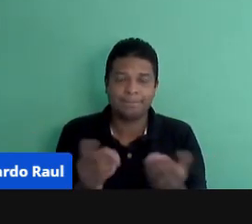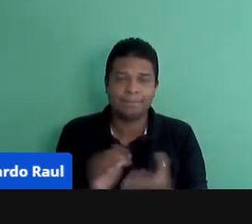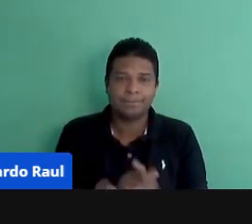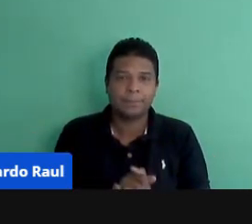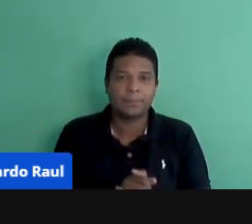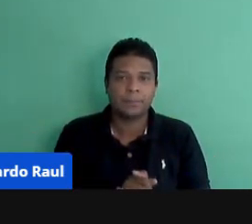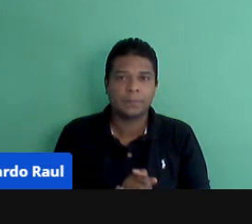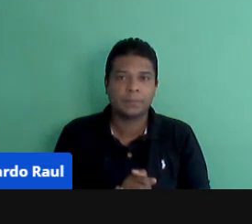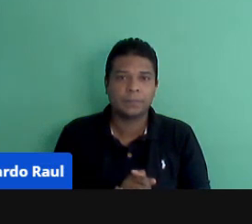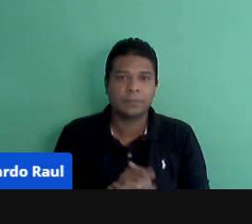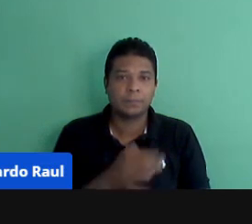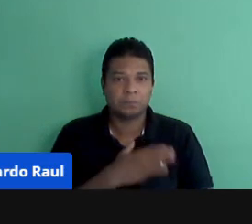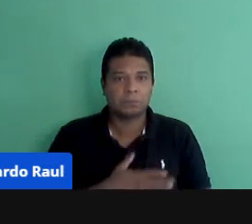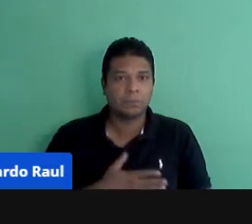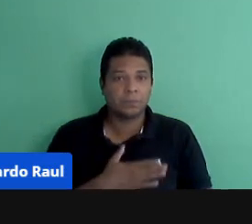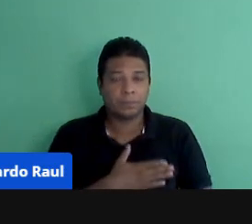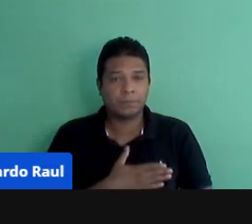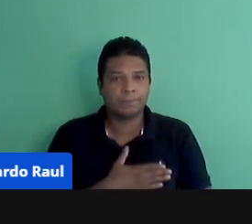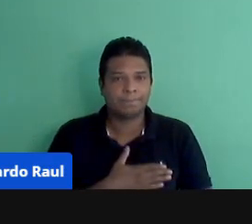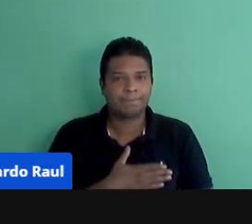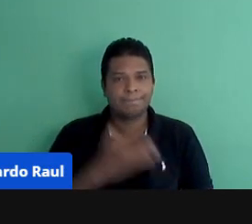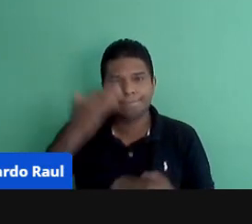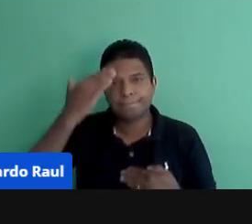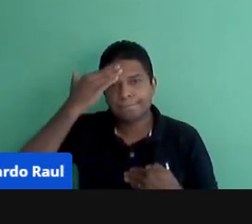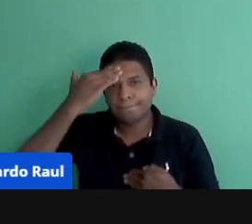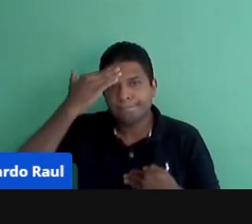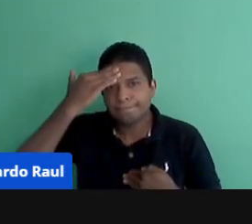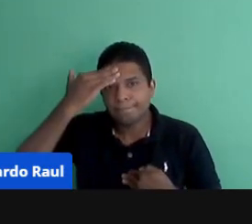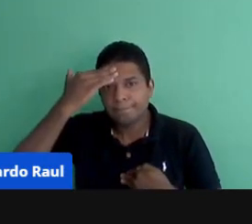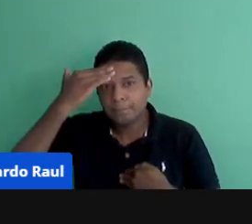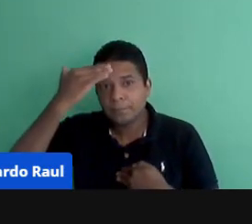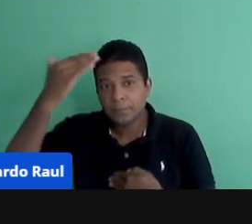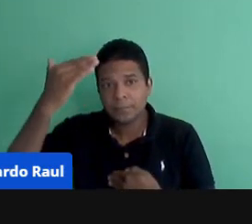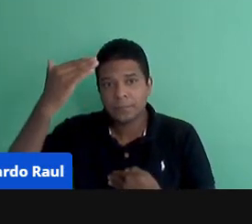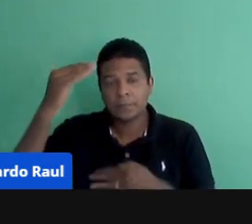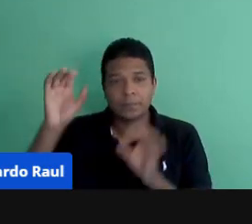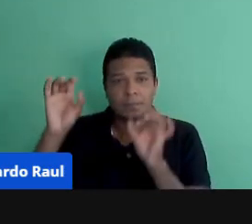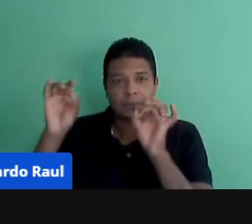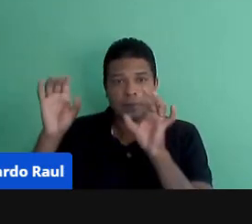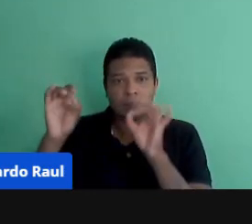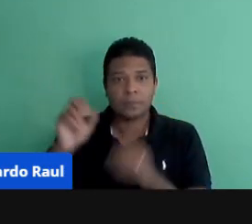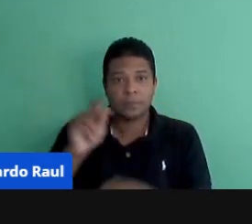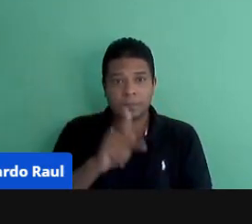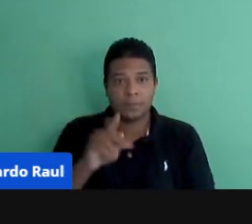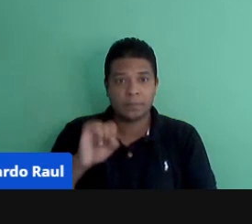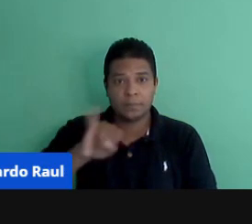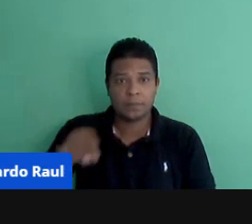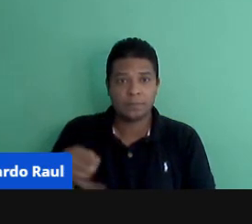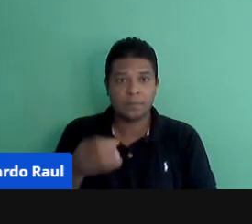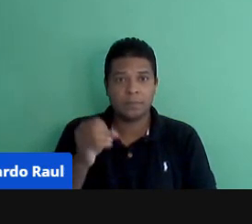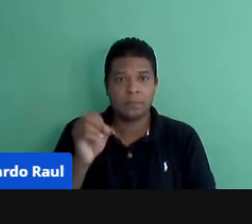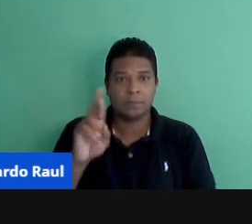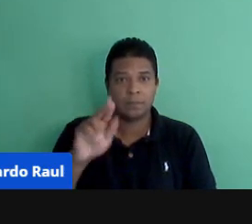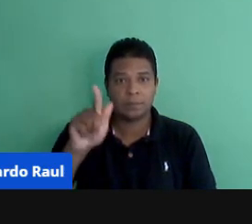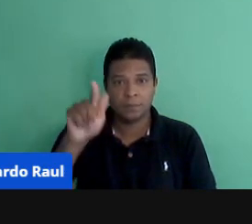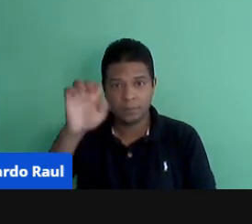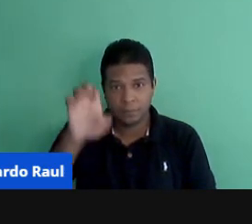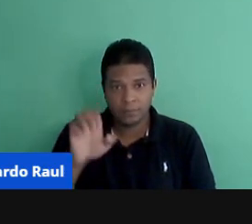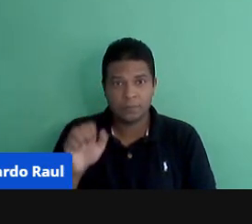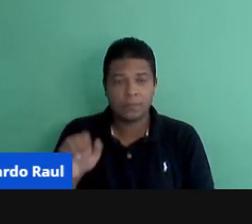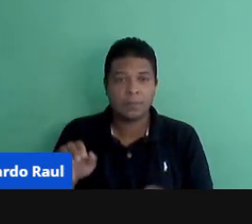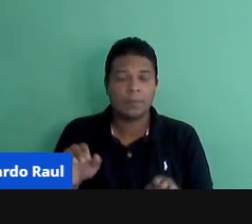gostaria, mais uma vez, de agradecer especialmente ao Jorge e à Elisângela por terem se